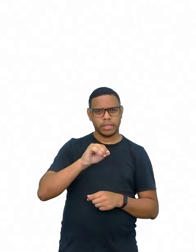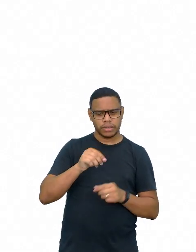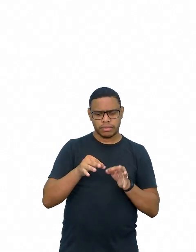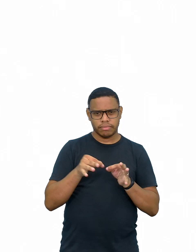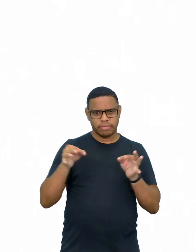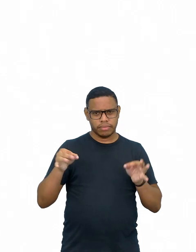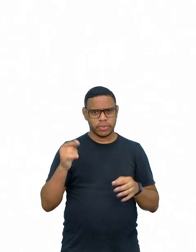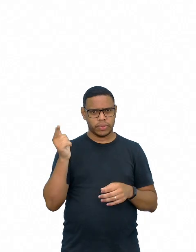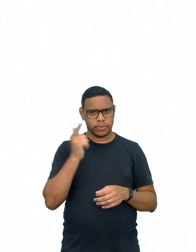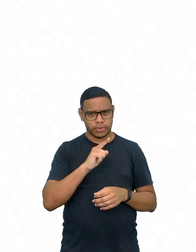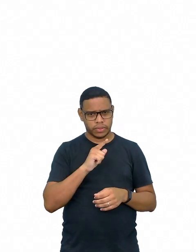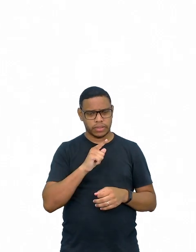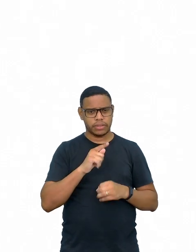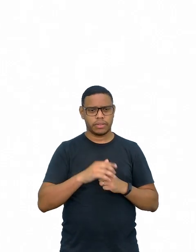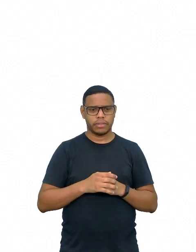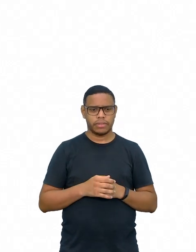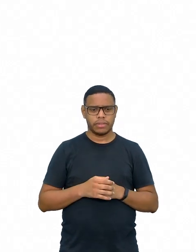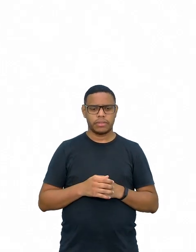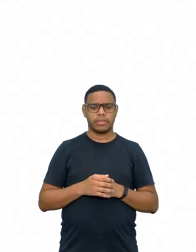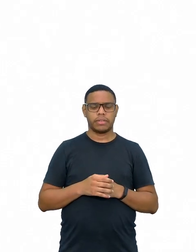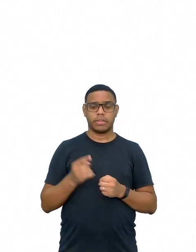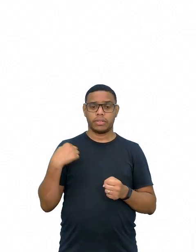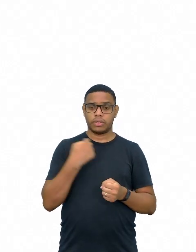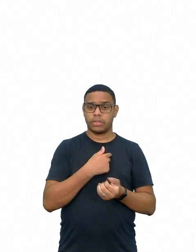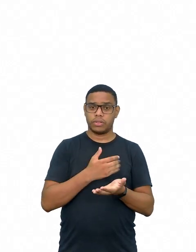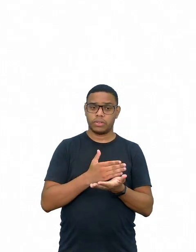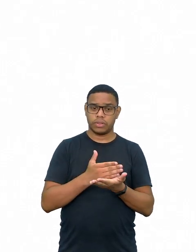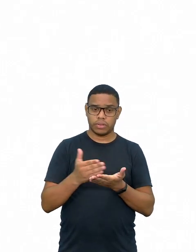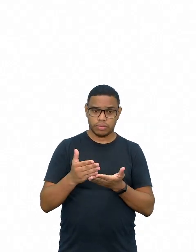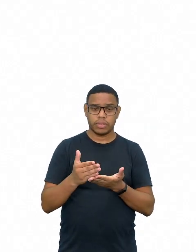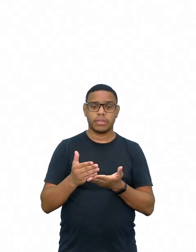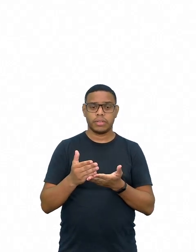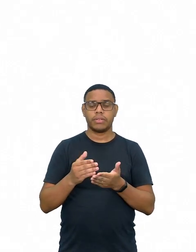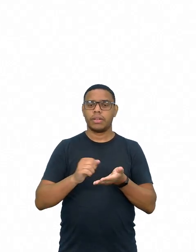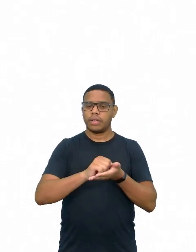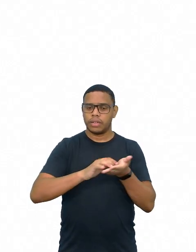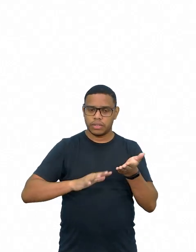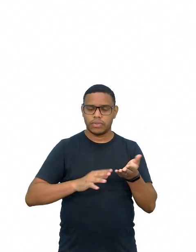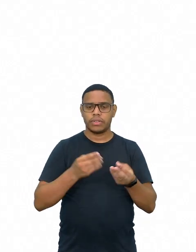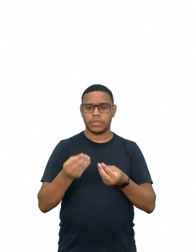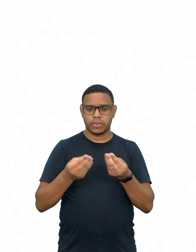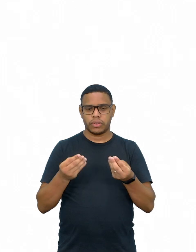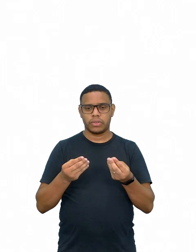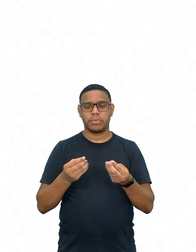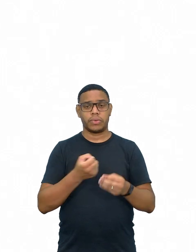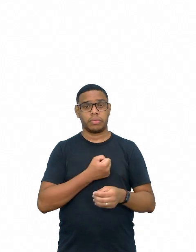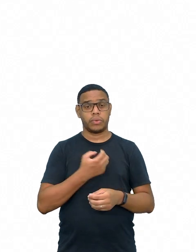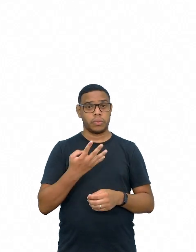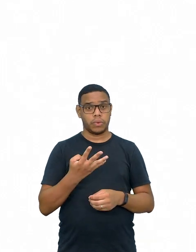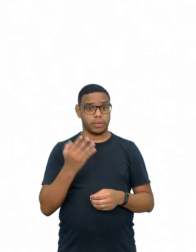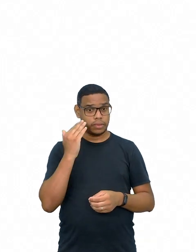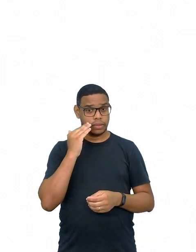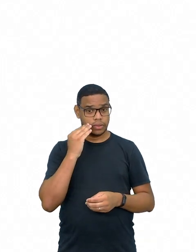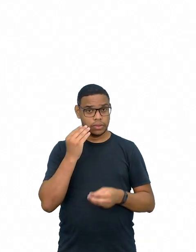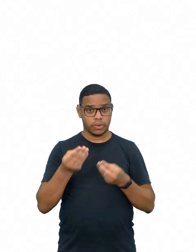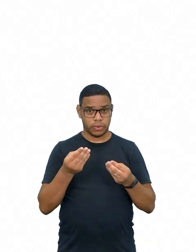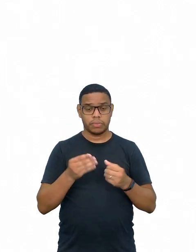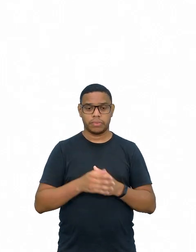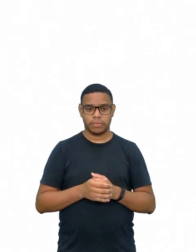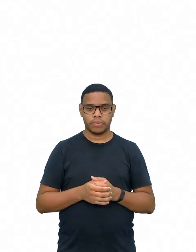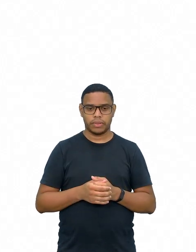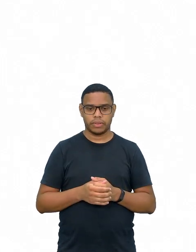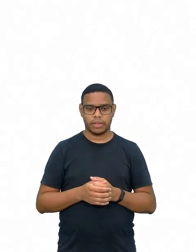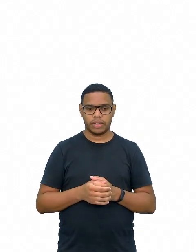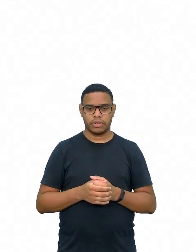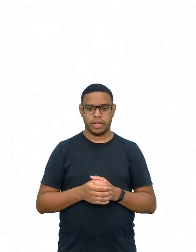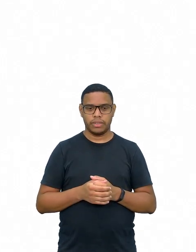distância? Então, a gente pode começar a fazer as nossas atividades da SA4. Entendeu? O que deu agora,